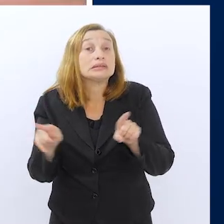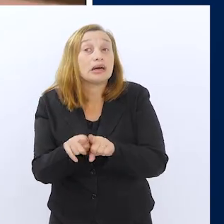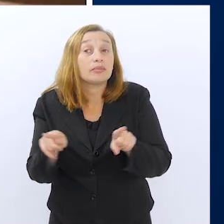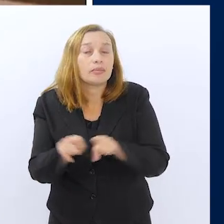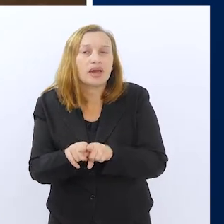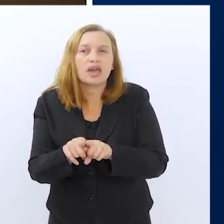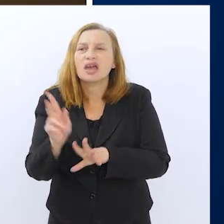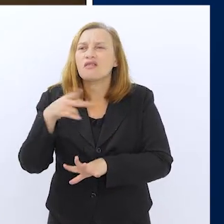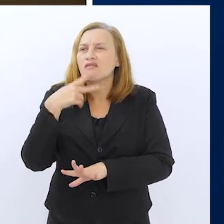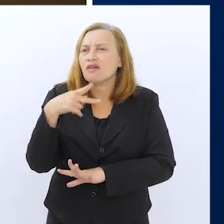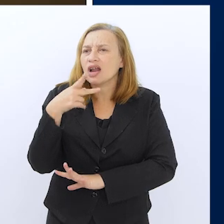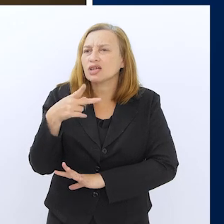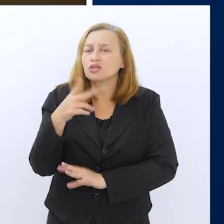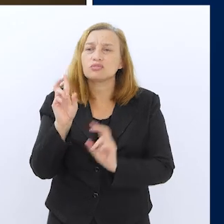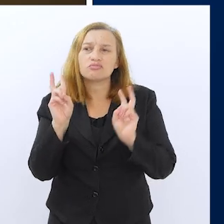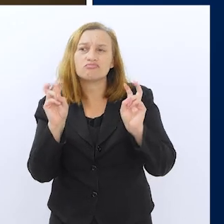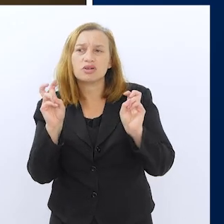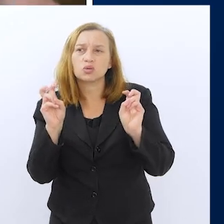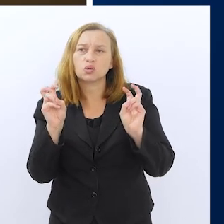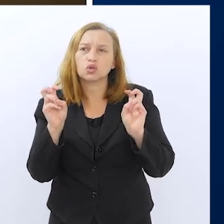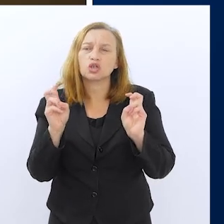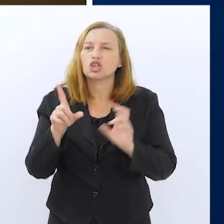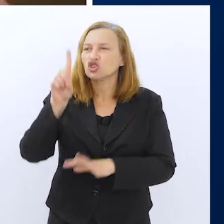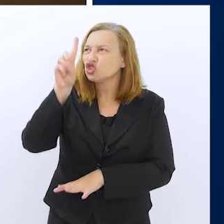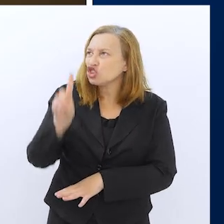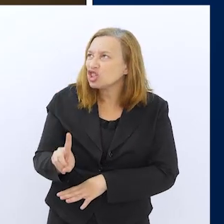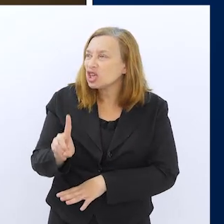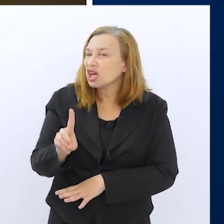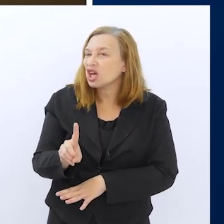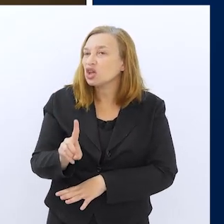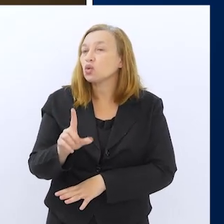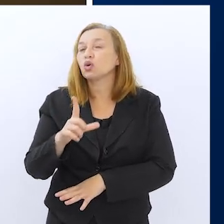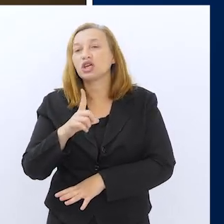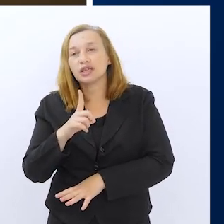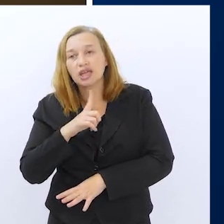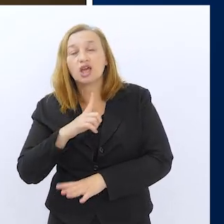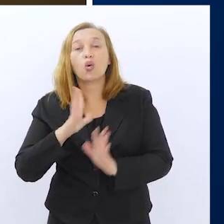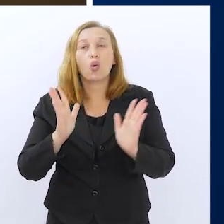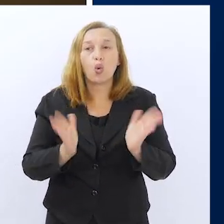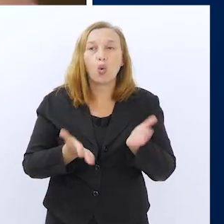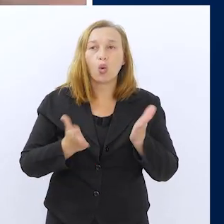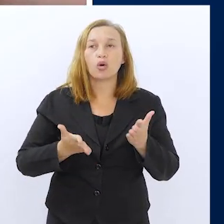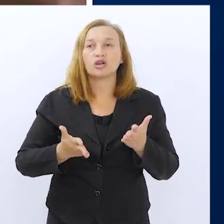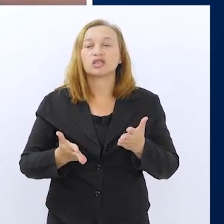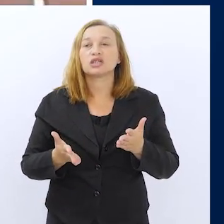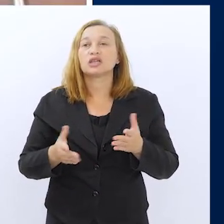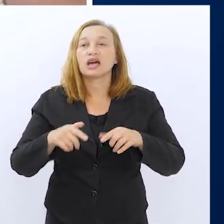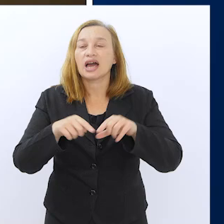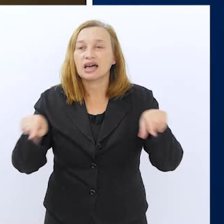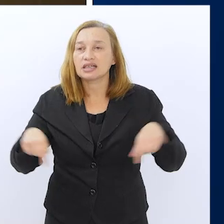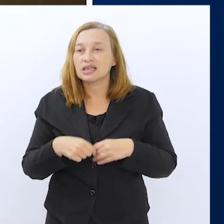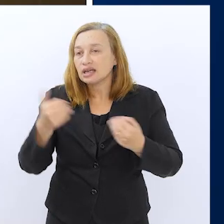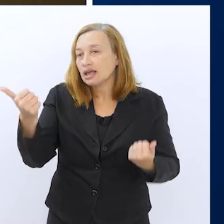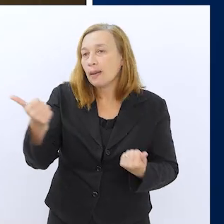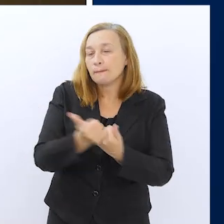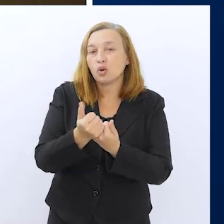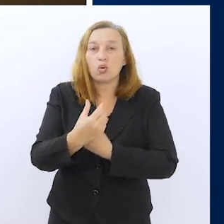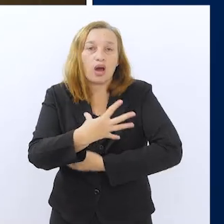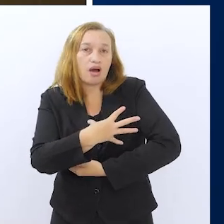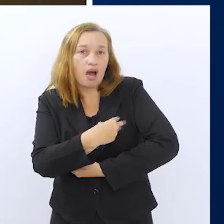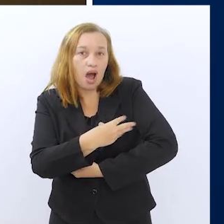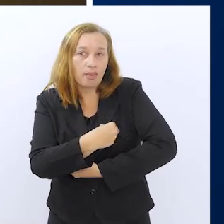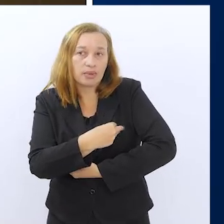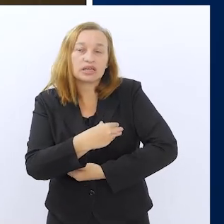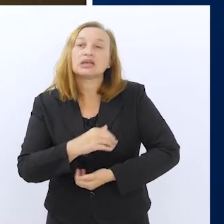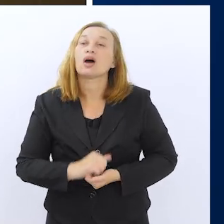coisa importante também falando sobre essa questão, né, dos direitos, do que a gente tem hoje em dia, tem também as salas